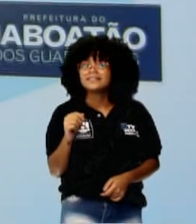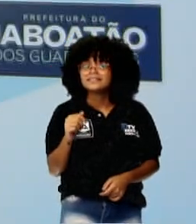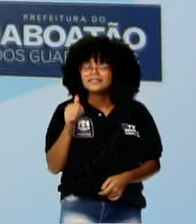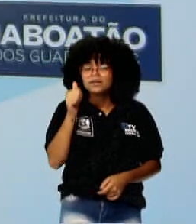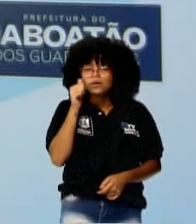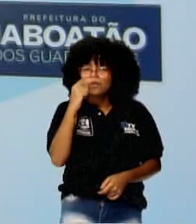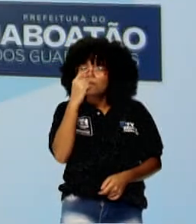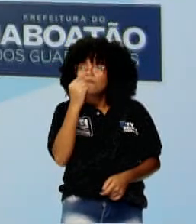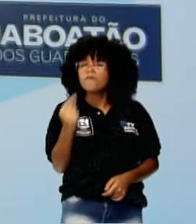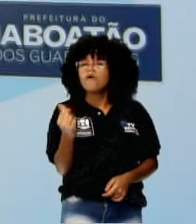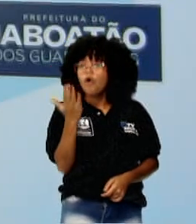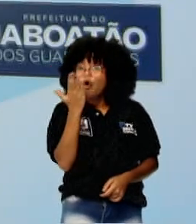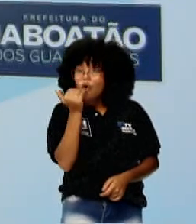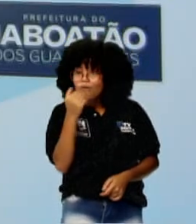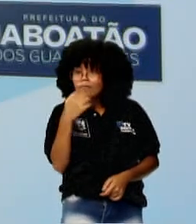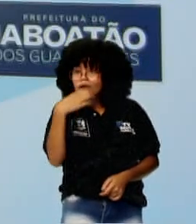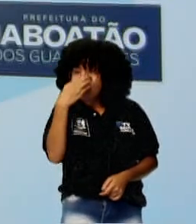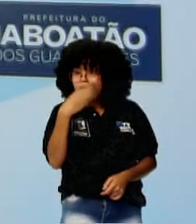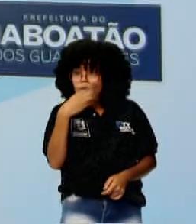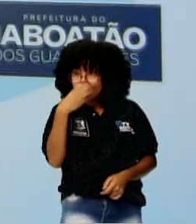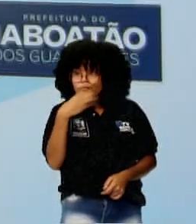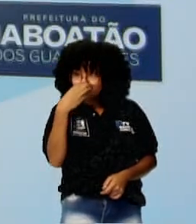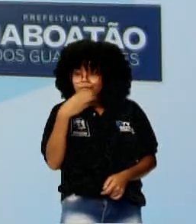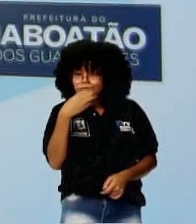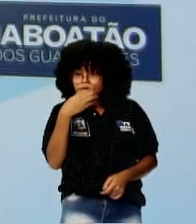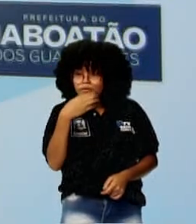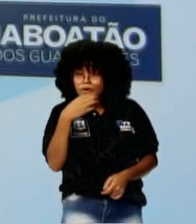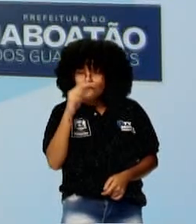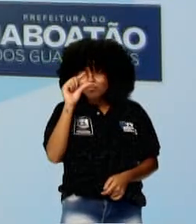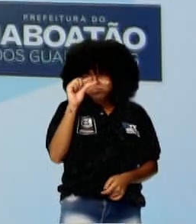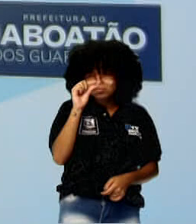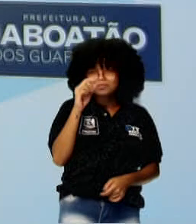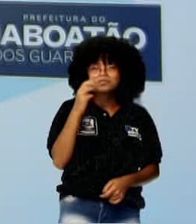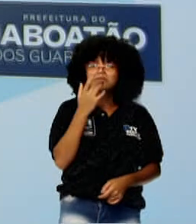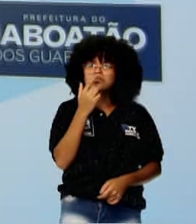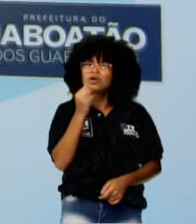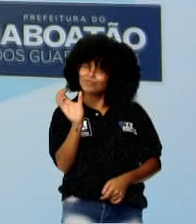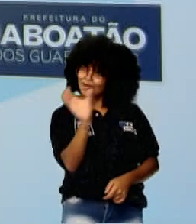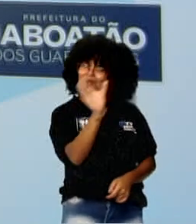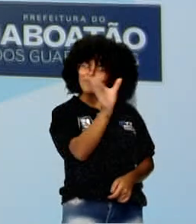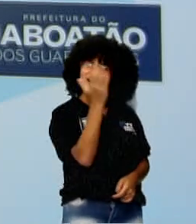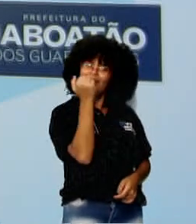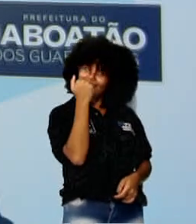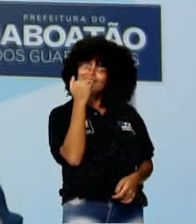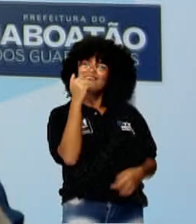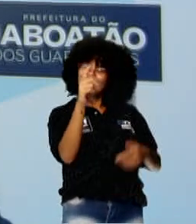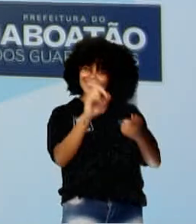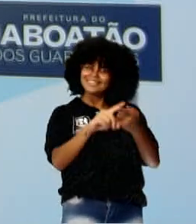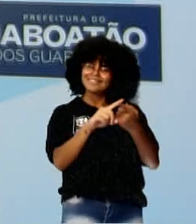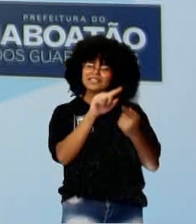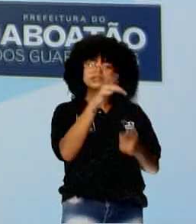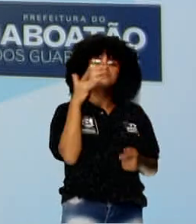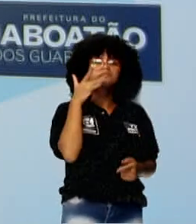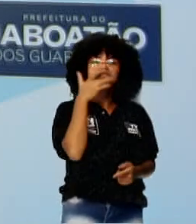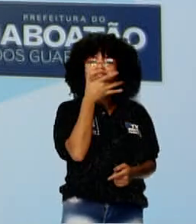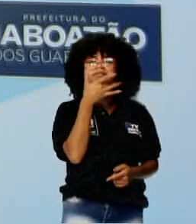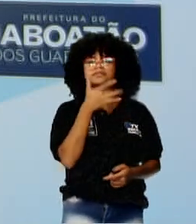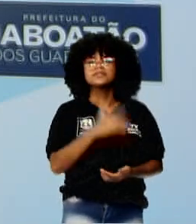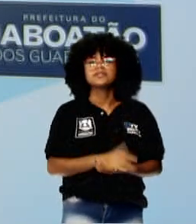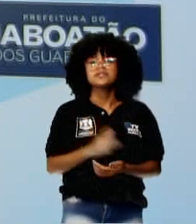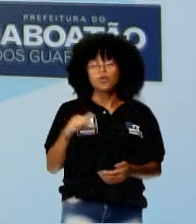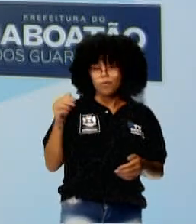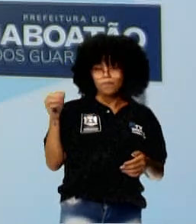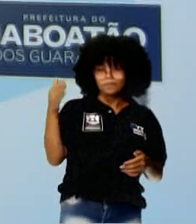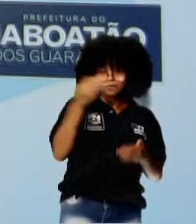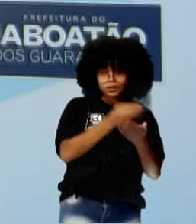feiticeira, comeu o lado menos vermelho da maçã e disse, tome menina, experimente este outro lado, que delícia, quando eu passar de outra vez você